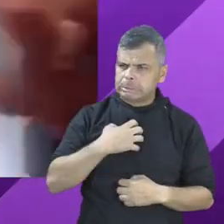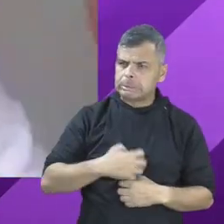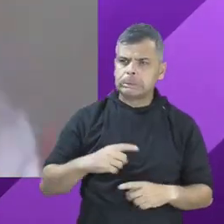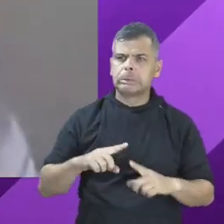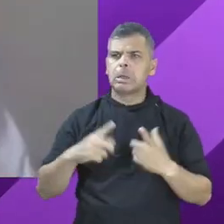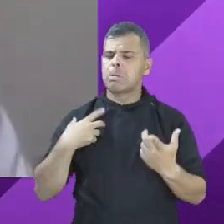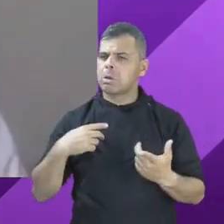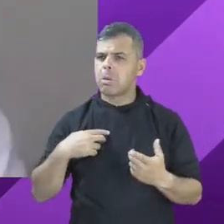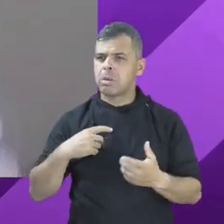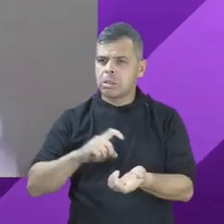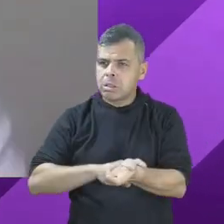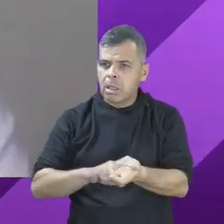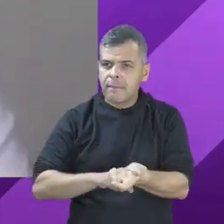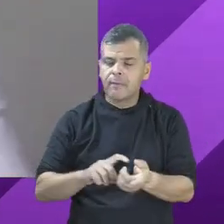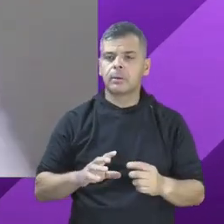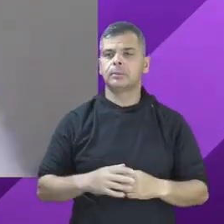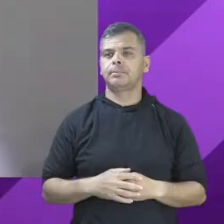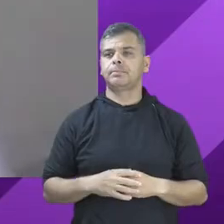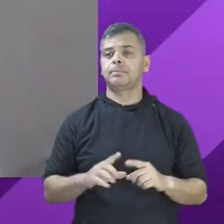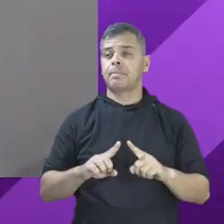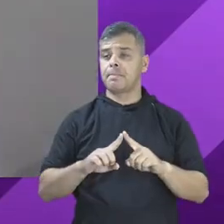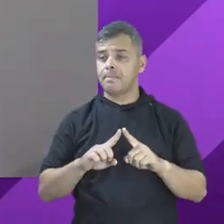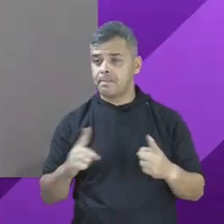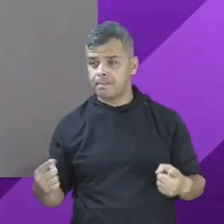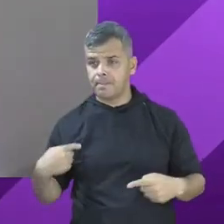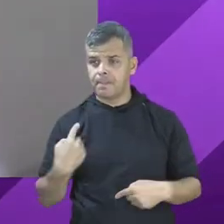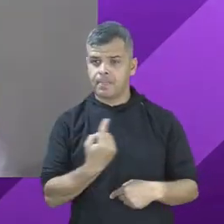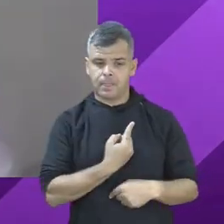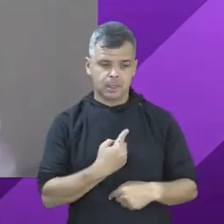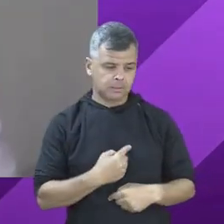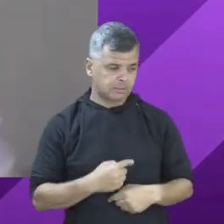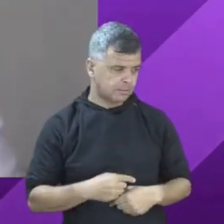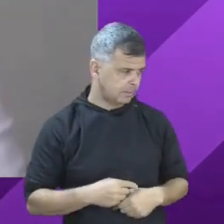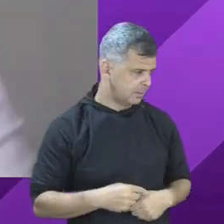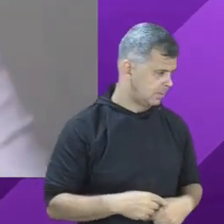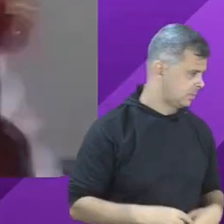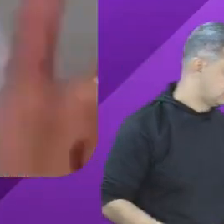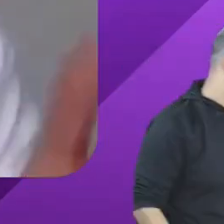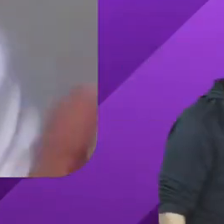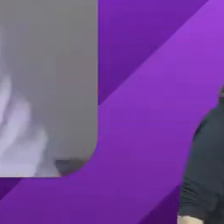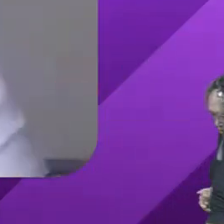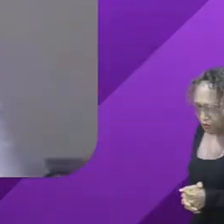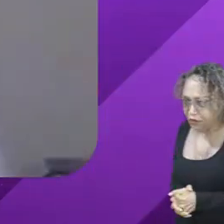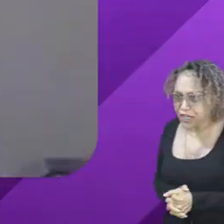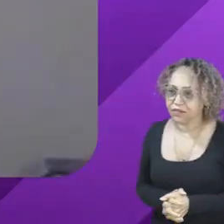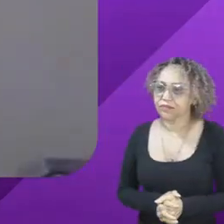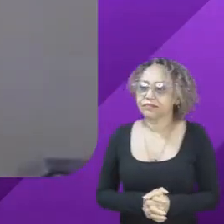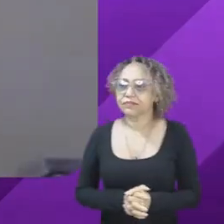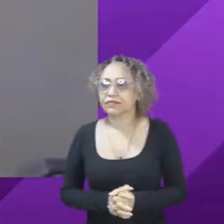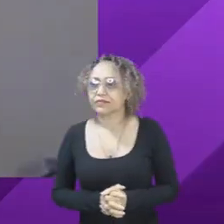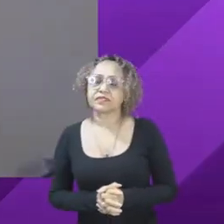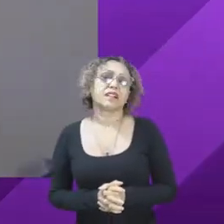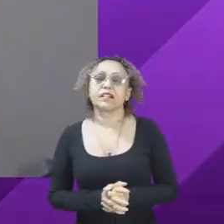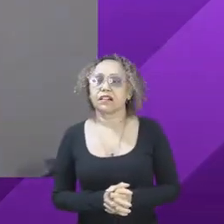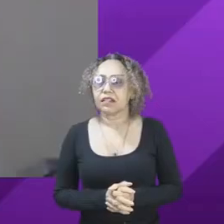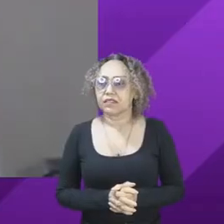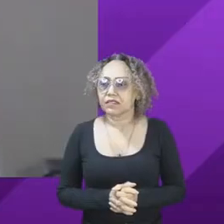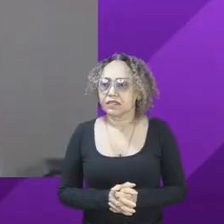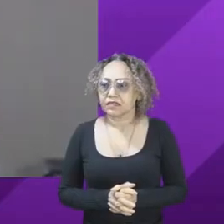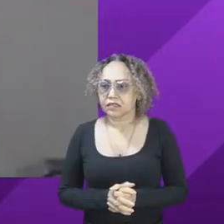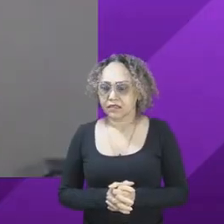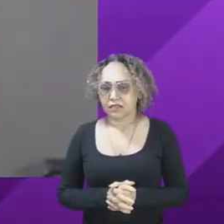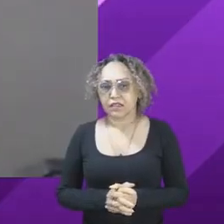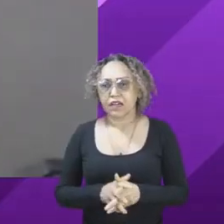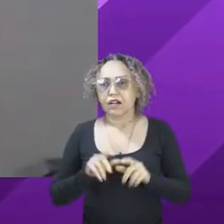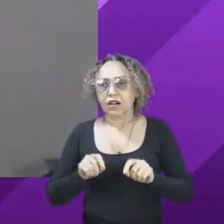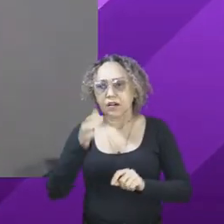como agressivas, né? Mas fica muito claro fica muito escuro para quem está na vivência,